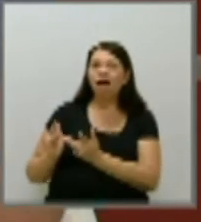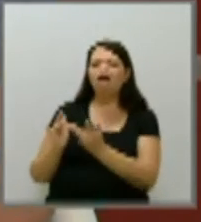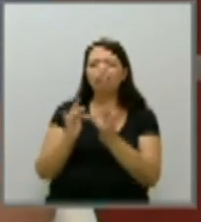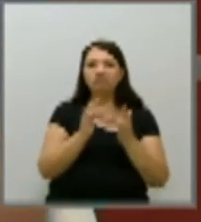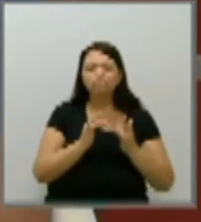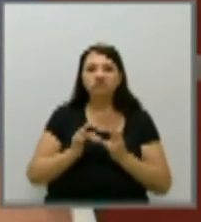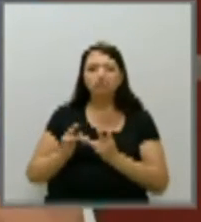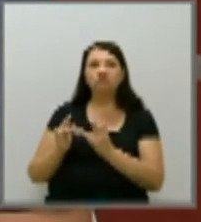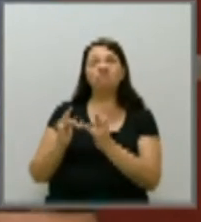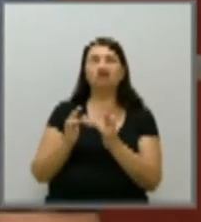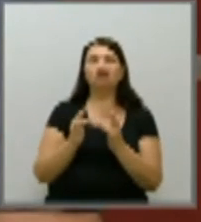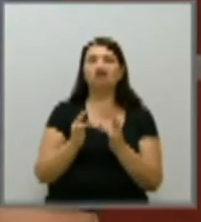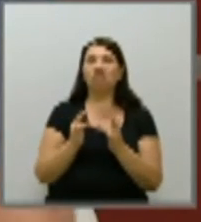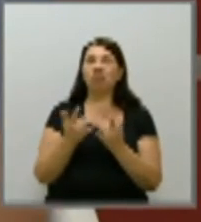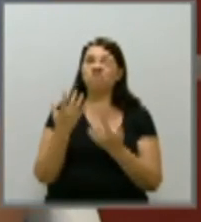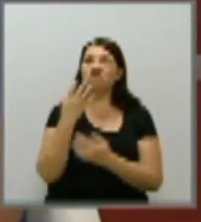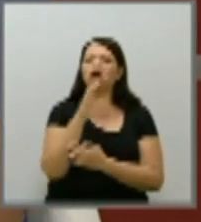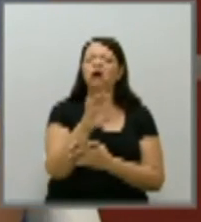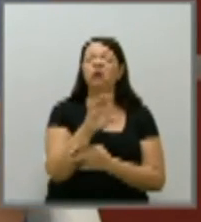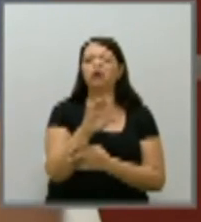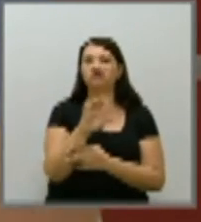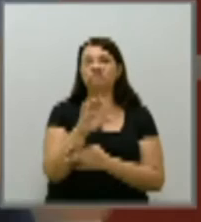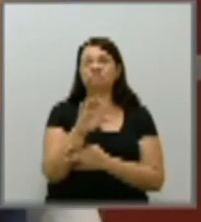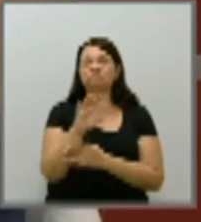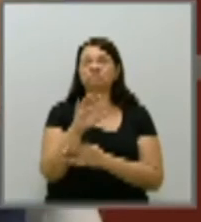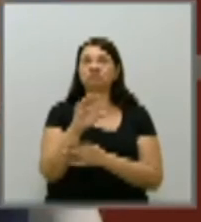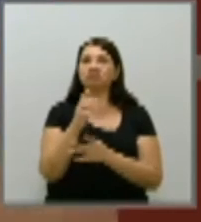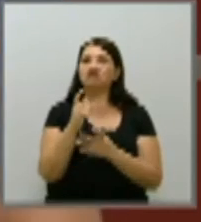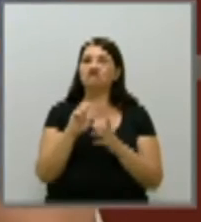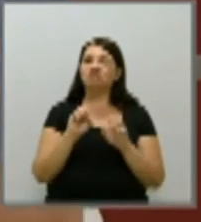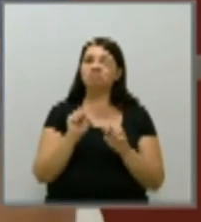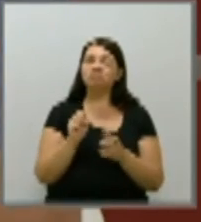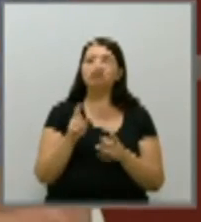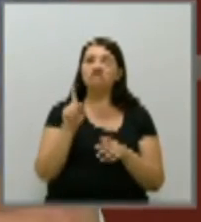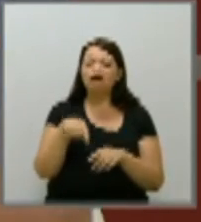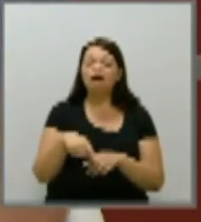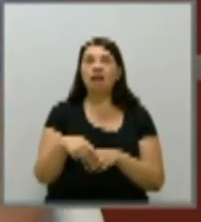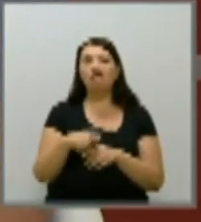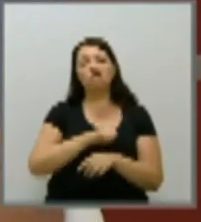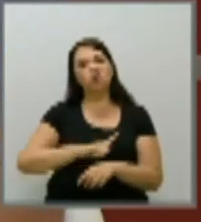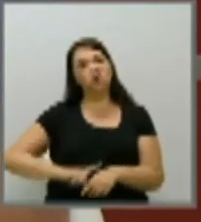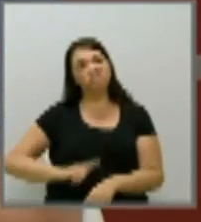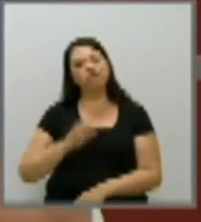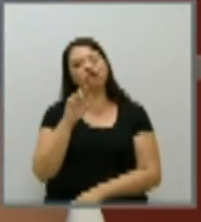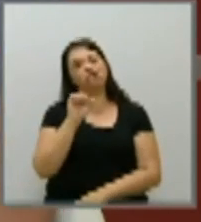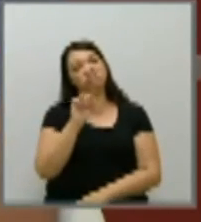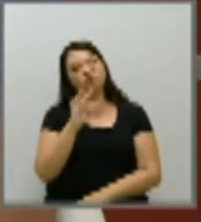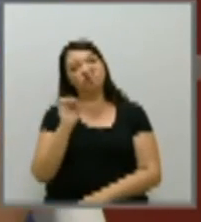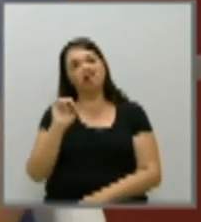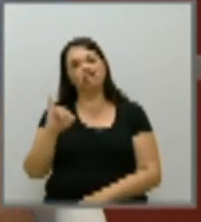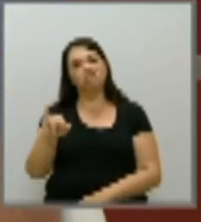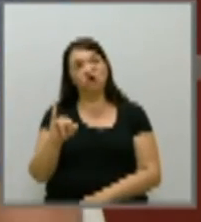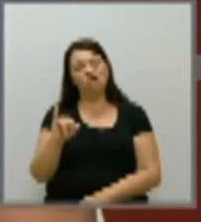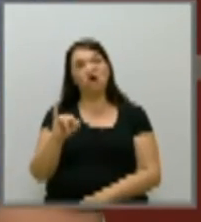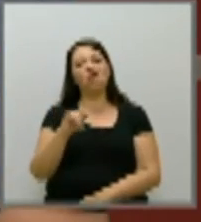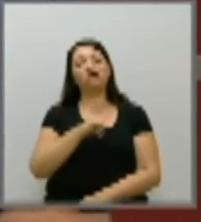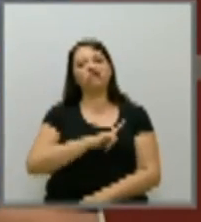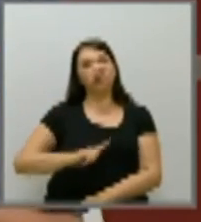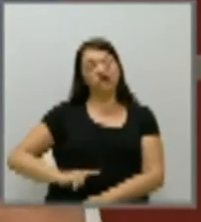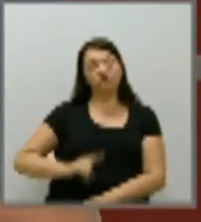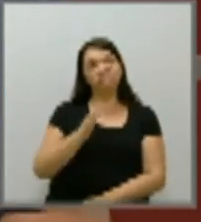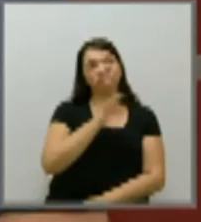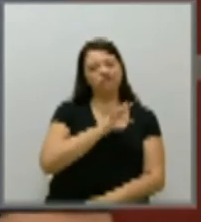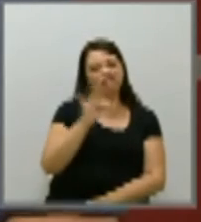frequentemente contra os trabalhadores, parte também de instâncias maiores como o governo estadual e o governo federal, que são da mesma